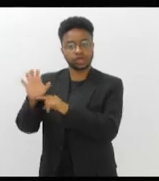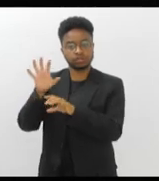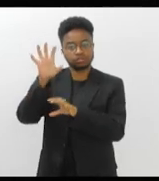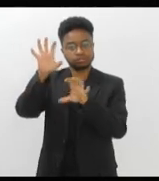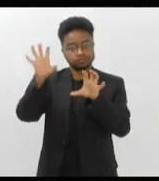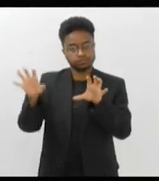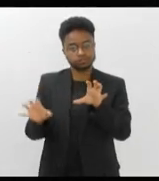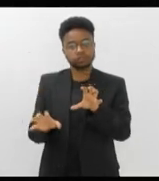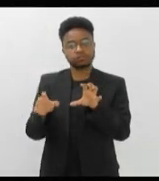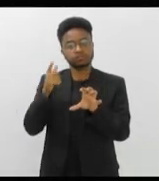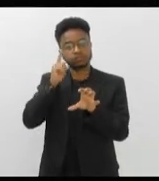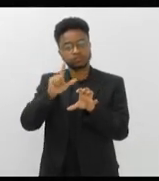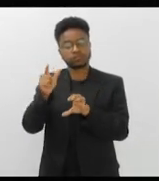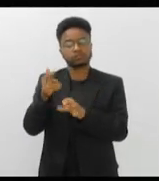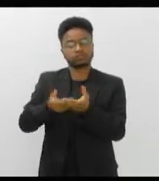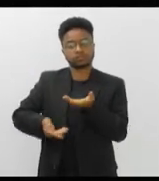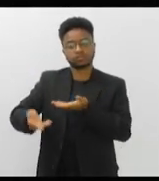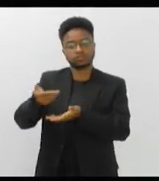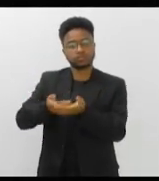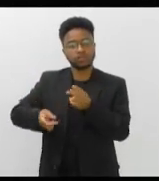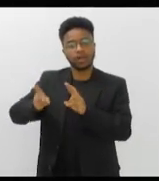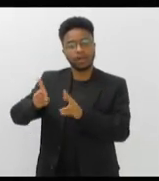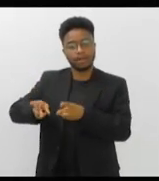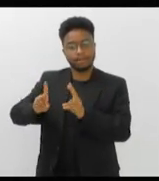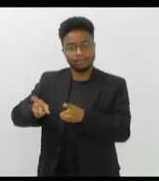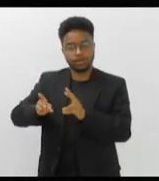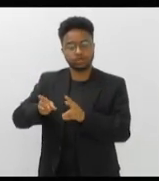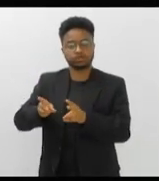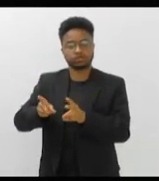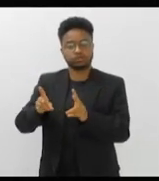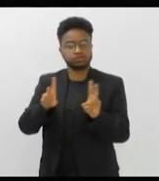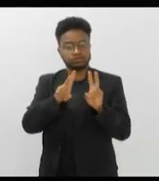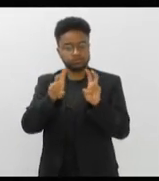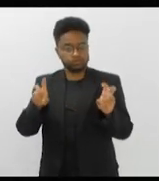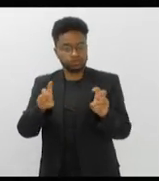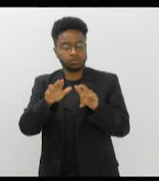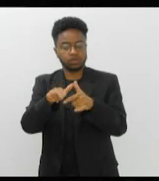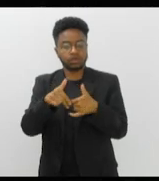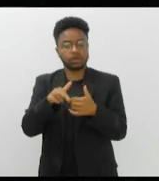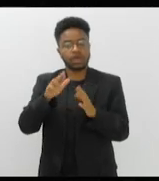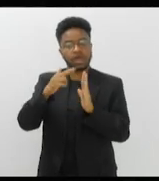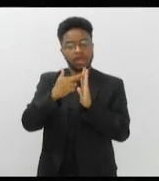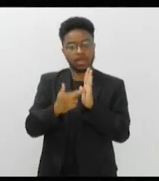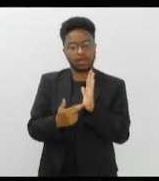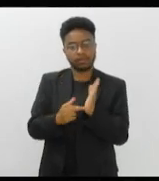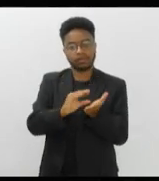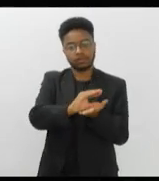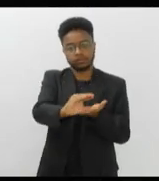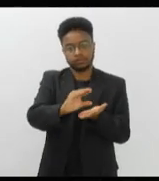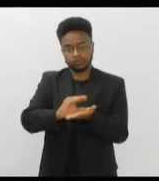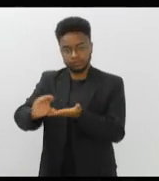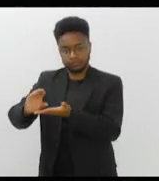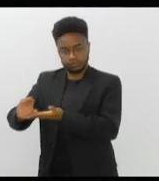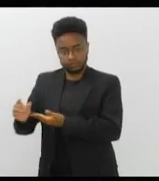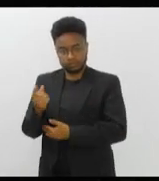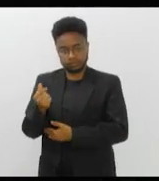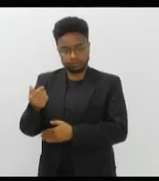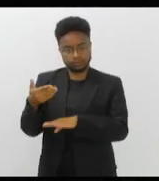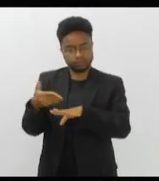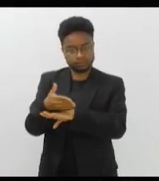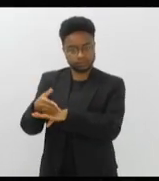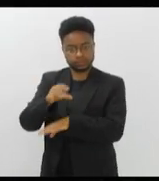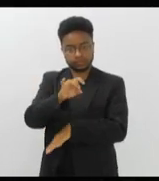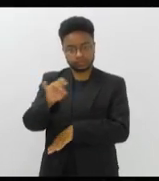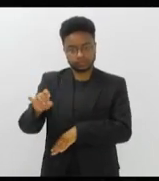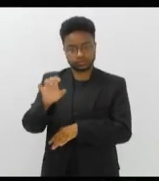partilhem do mesmo consoante as regras de distribuição do Fundo de participação dos Estados